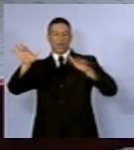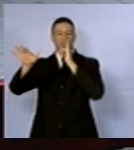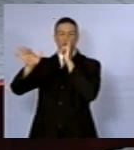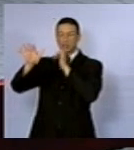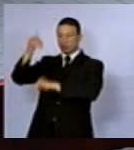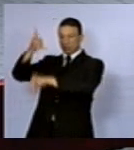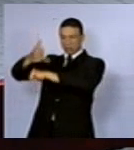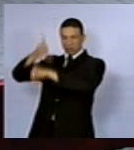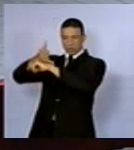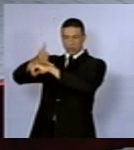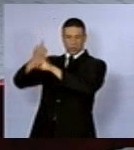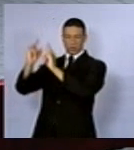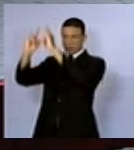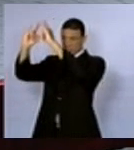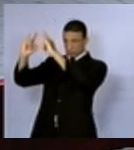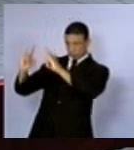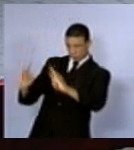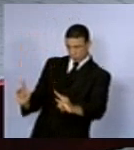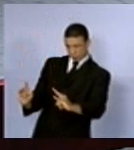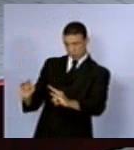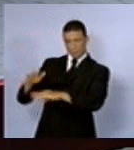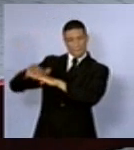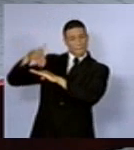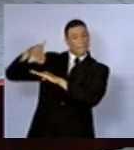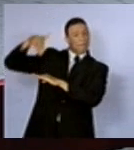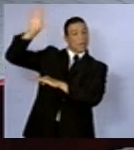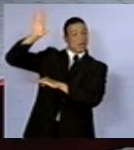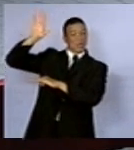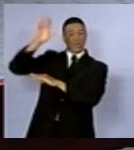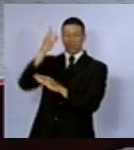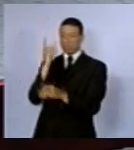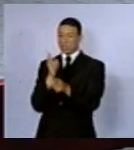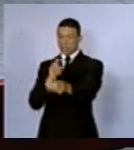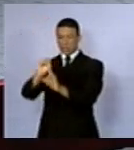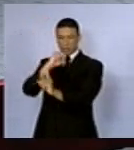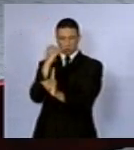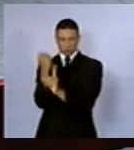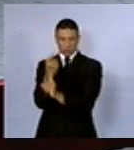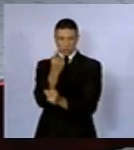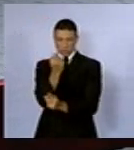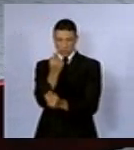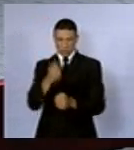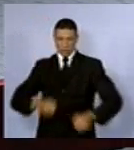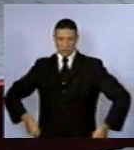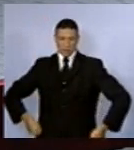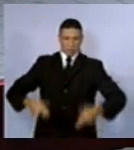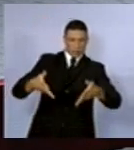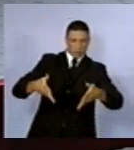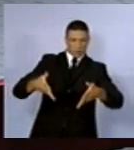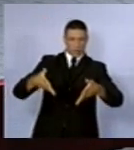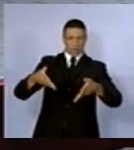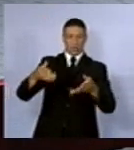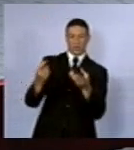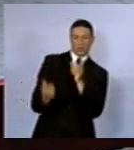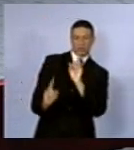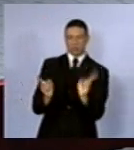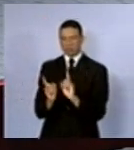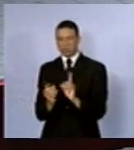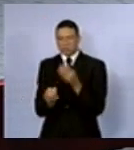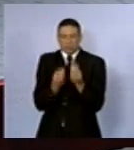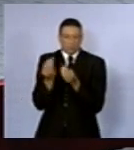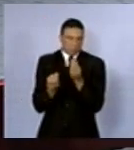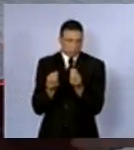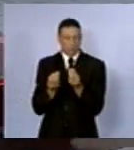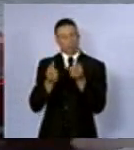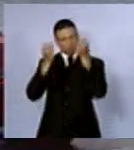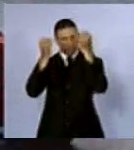estruturas maiores, se ele vai ficar mais custoso à população ou não. E aqui vale colocar o seguinte,